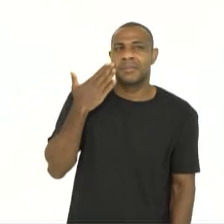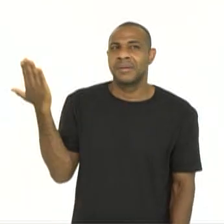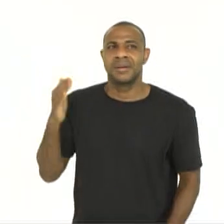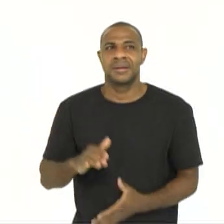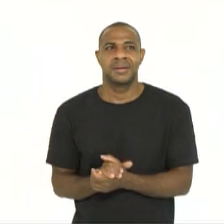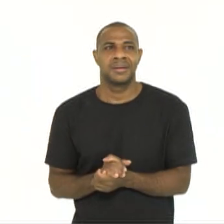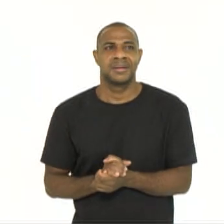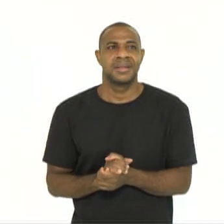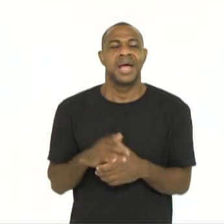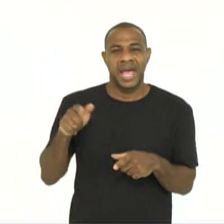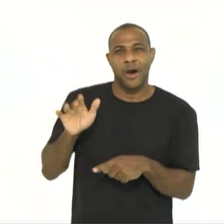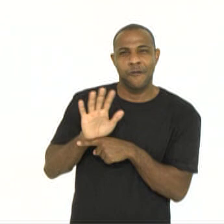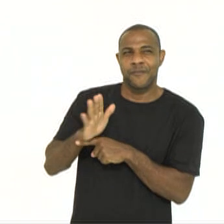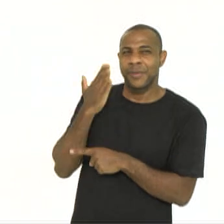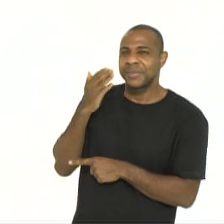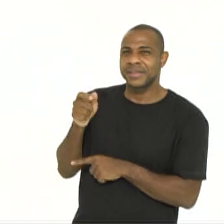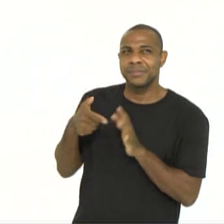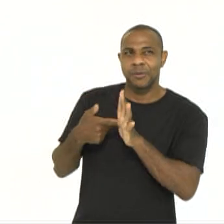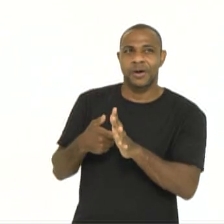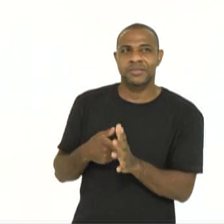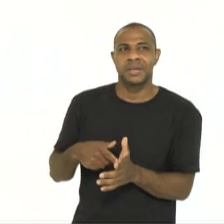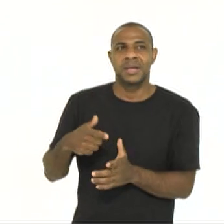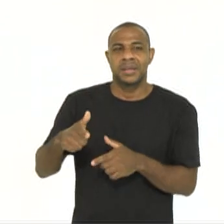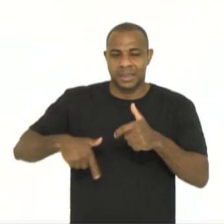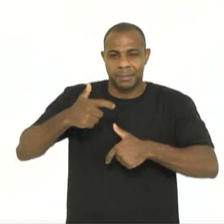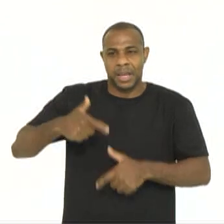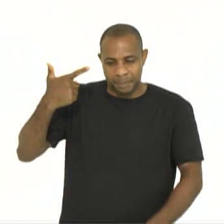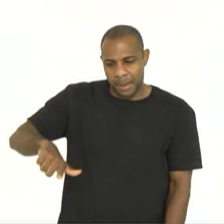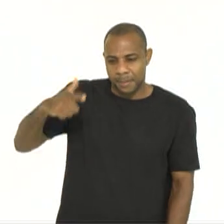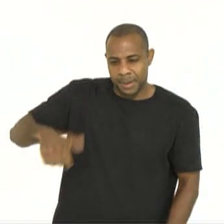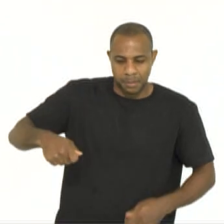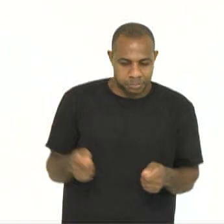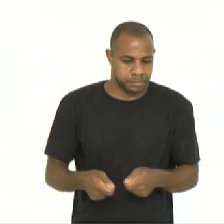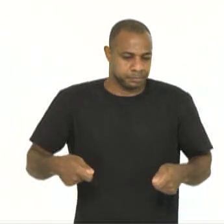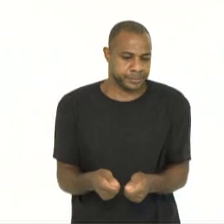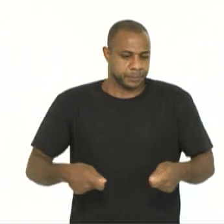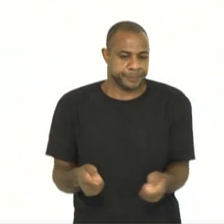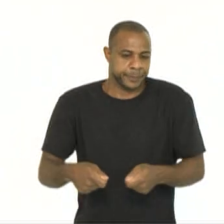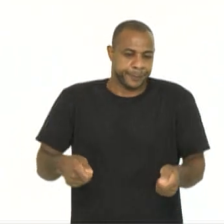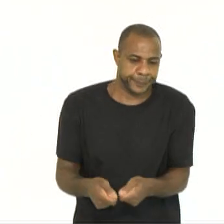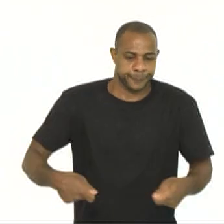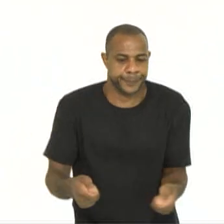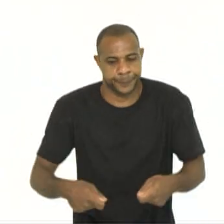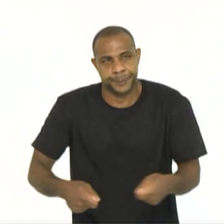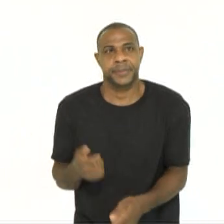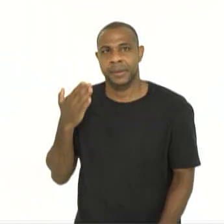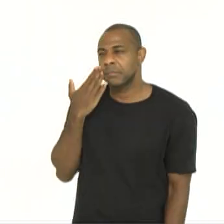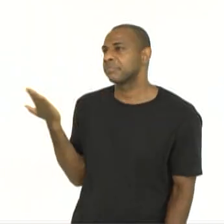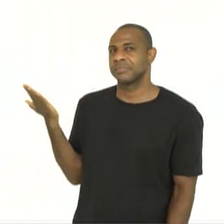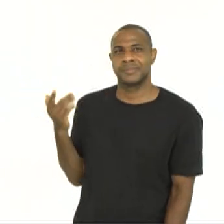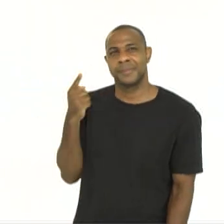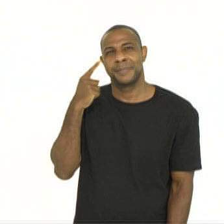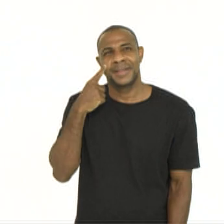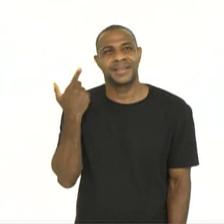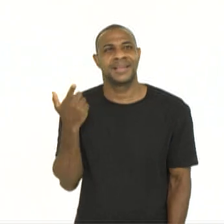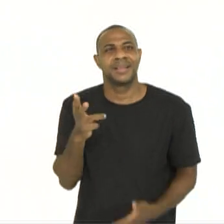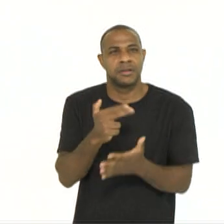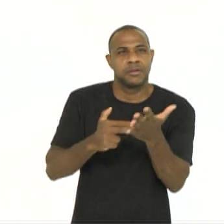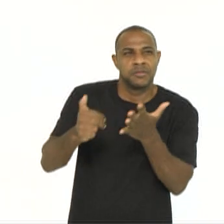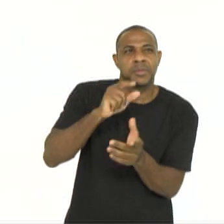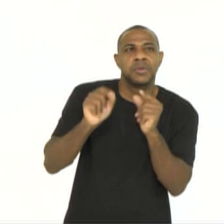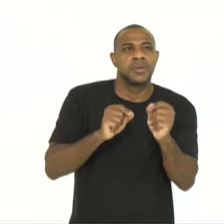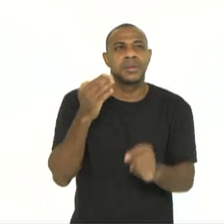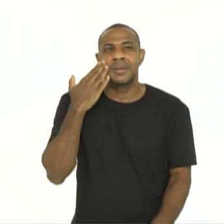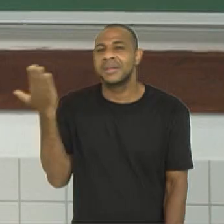são cenas do filme que mostram exatamente trabalhos repetitivos e produção de objetos repetitivos. Aí, quando a gente pensa esse filme e a gente pensa,